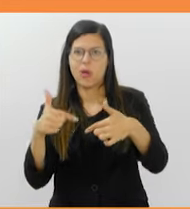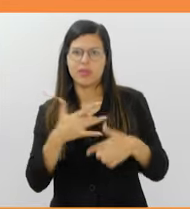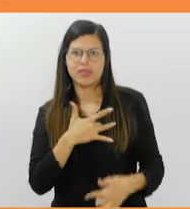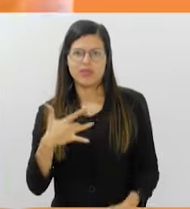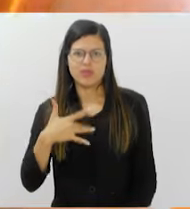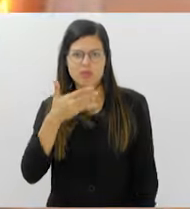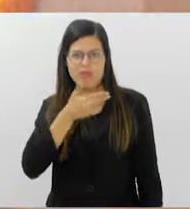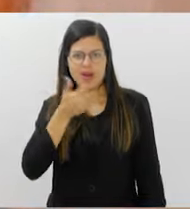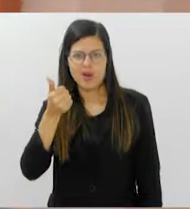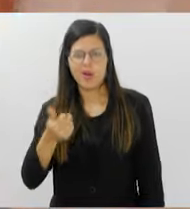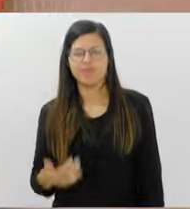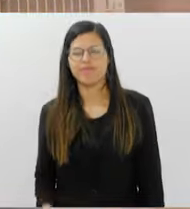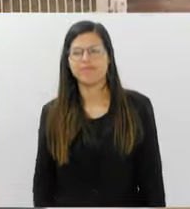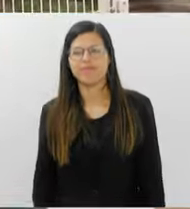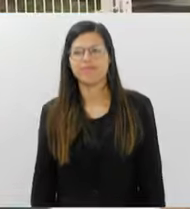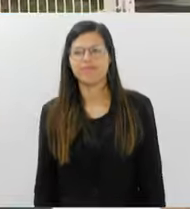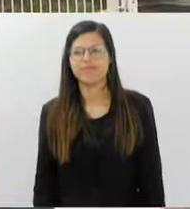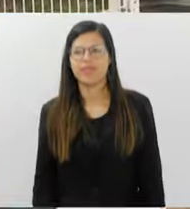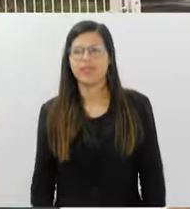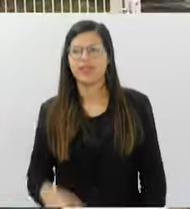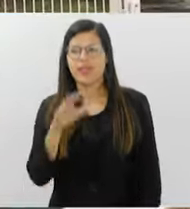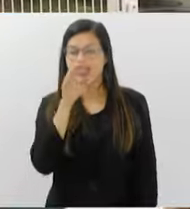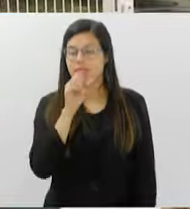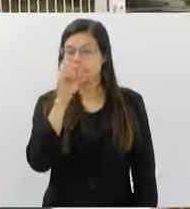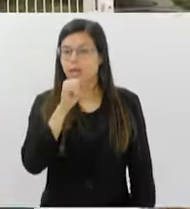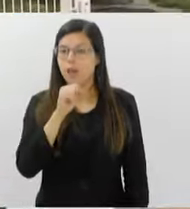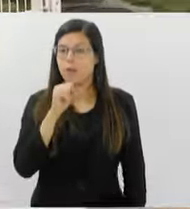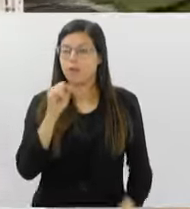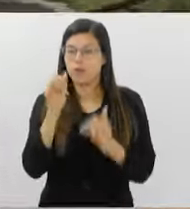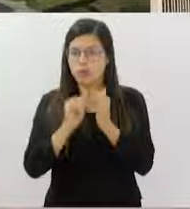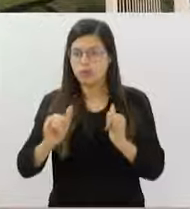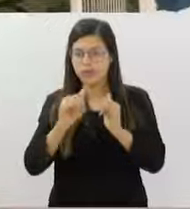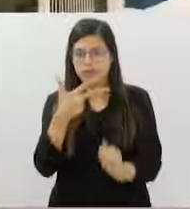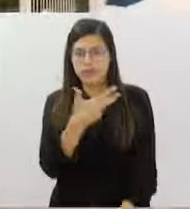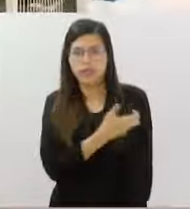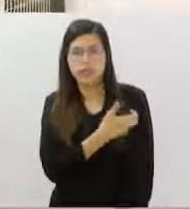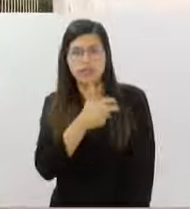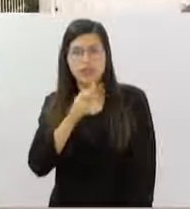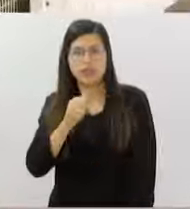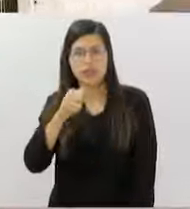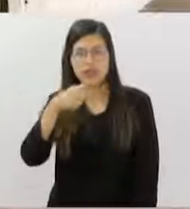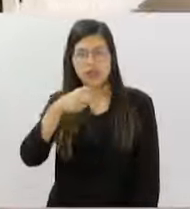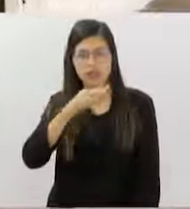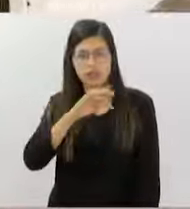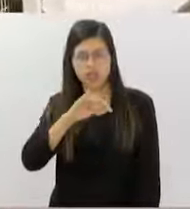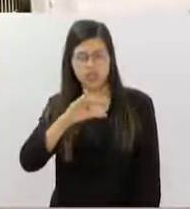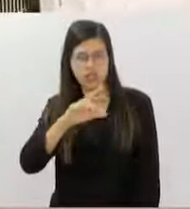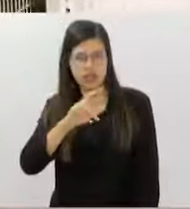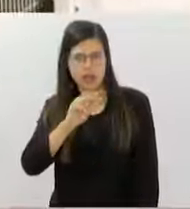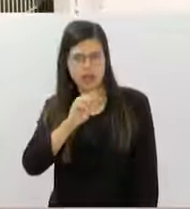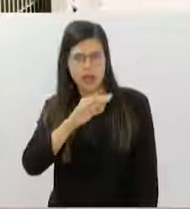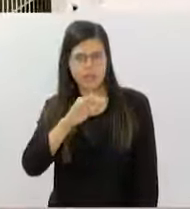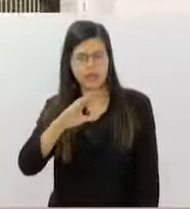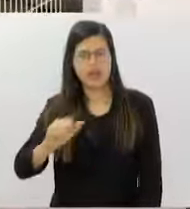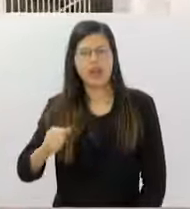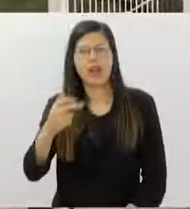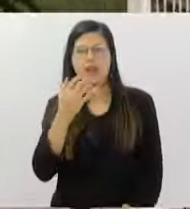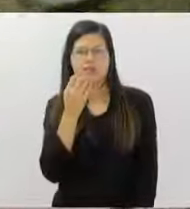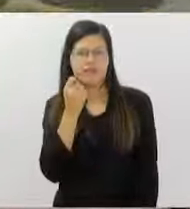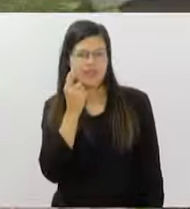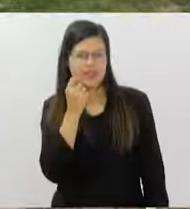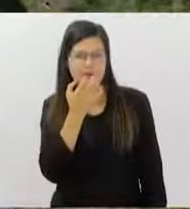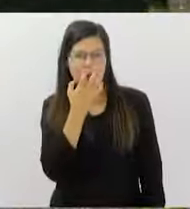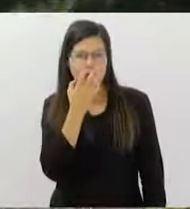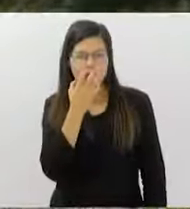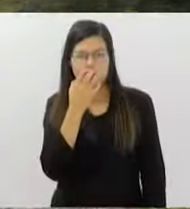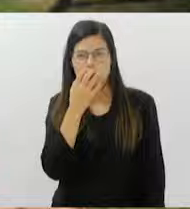melhor. Neste sábado, a campanha anual de vacinação antirrábica para cães e gatos chega aos bairros da Zona Oeste do